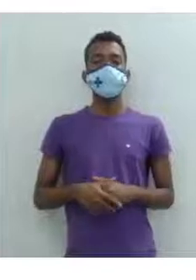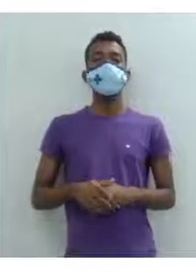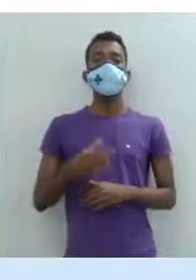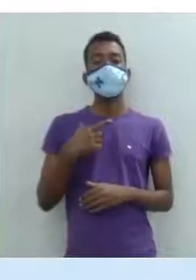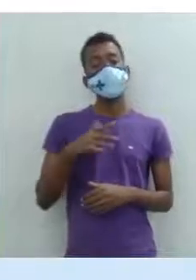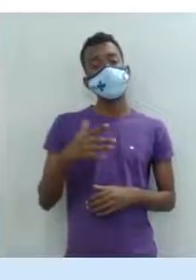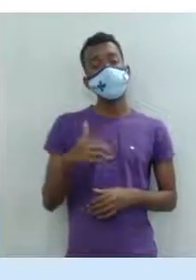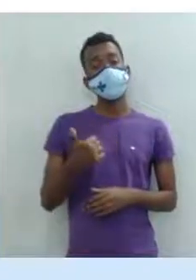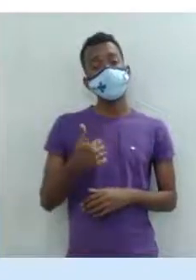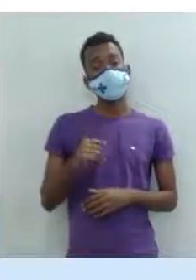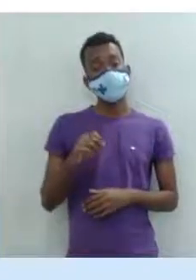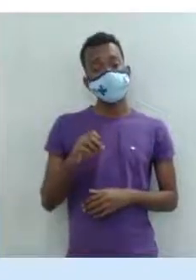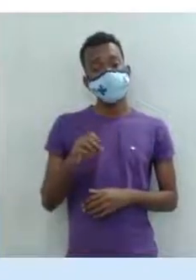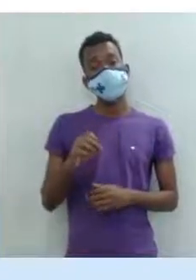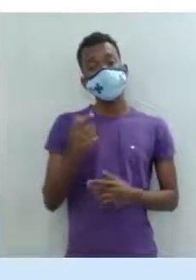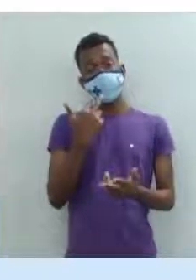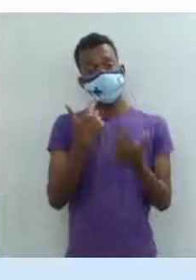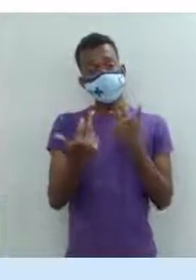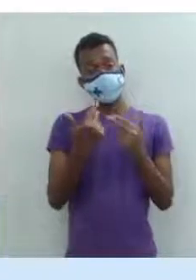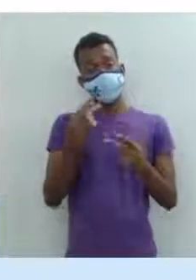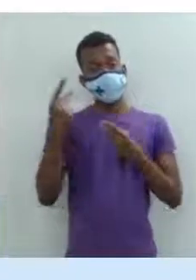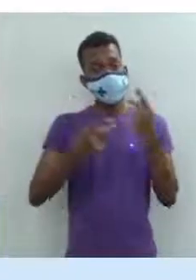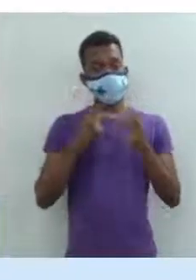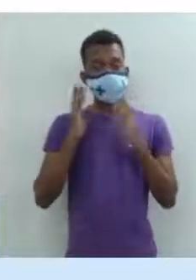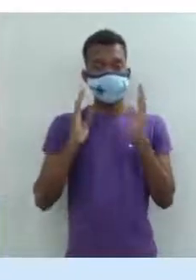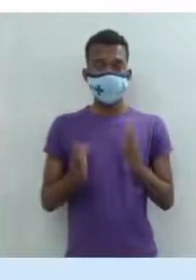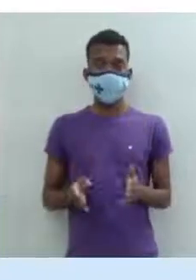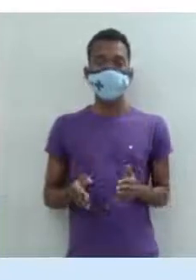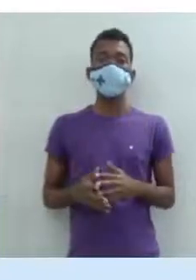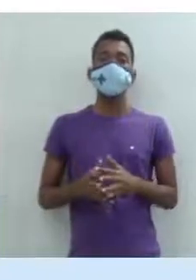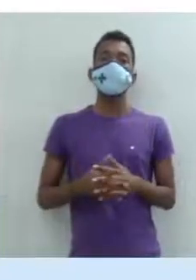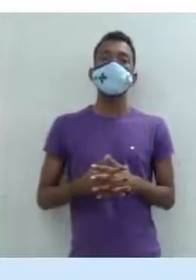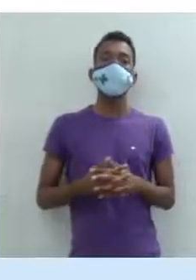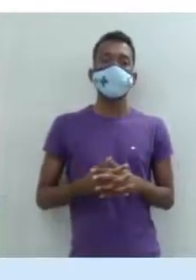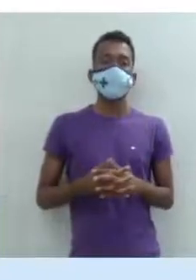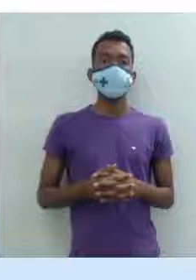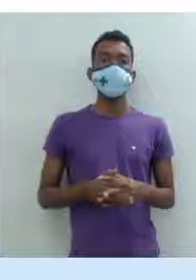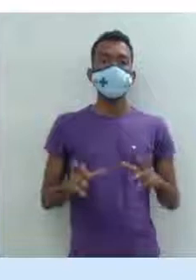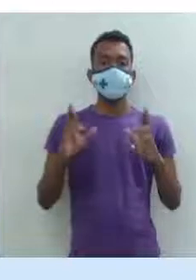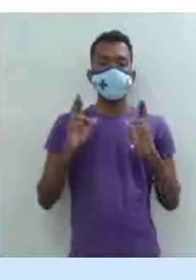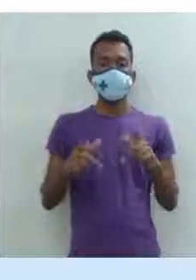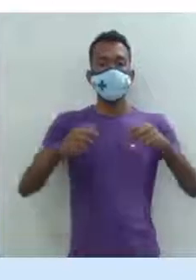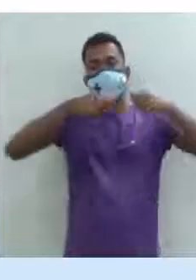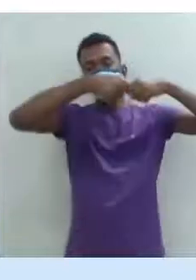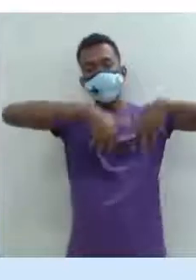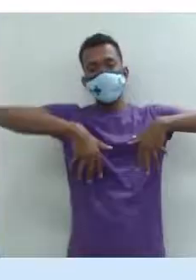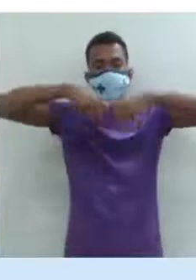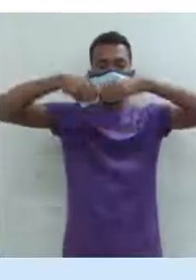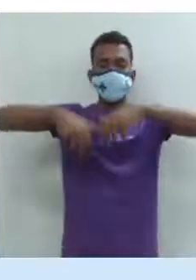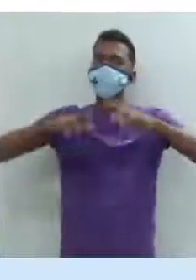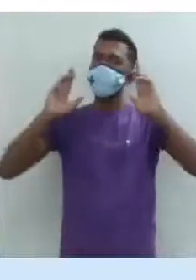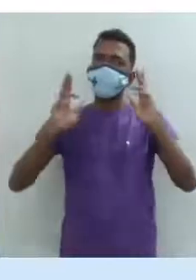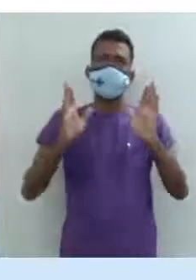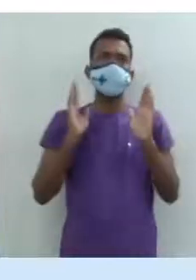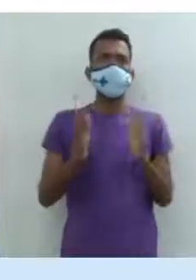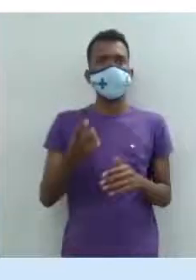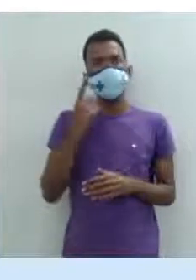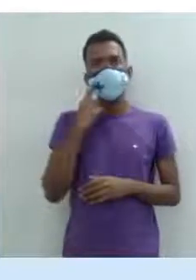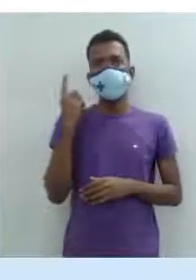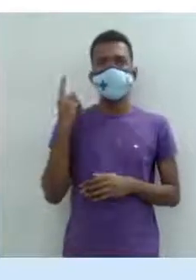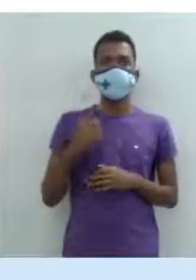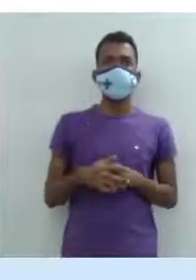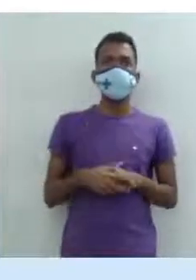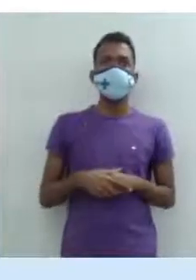de 180 línguas faladas, né? Então, se difere aí nos troncos linguísticos. Então, olha só, então